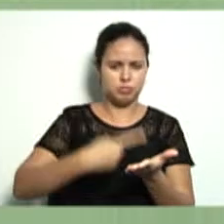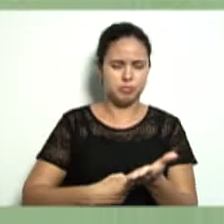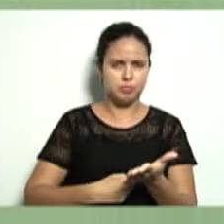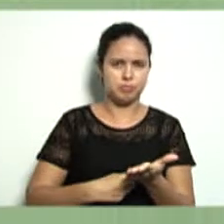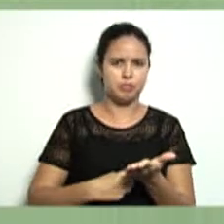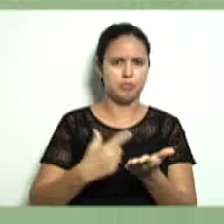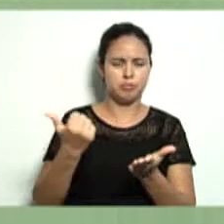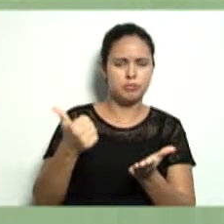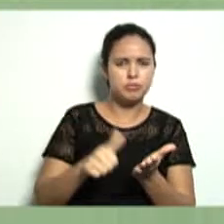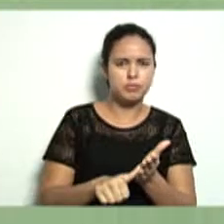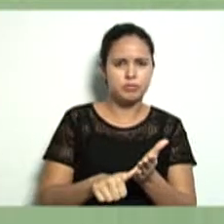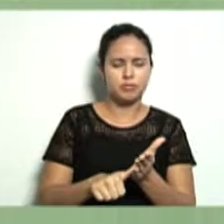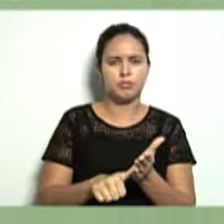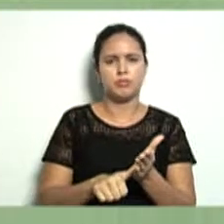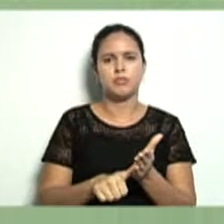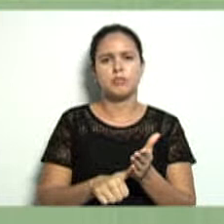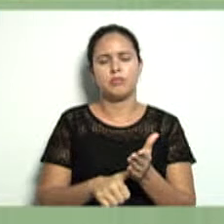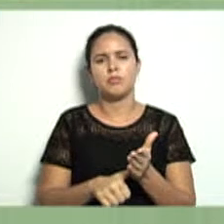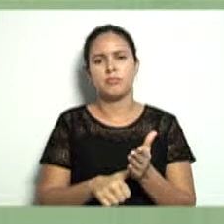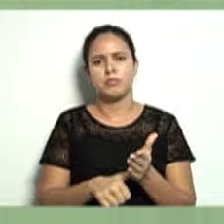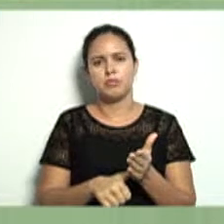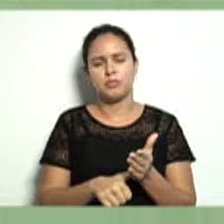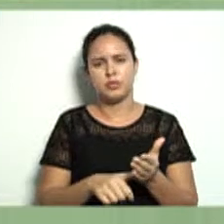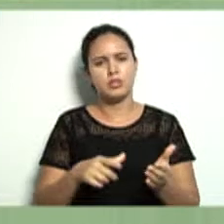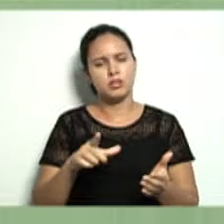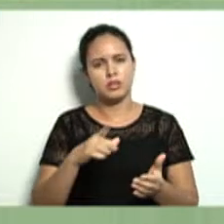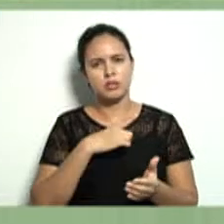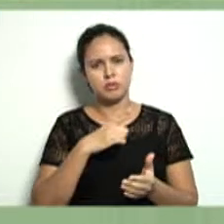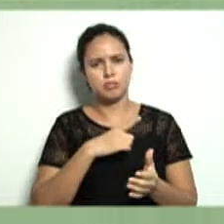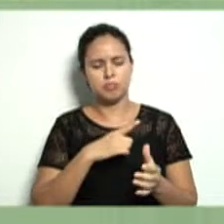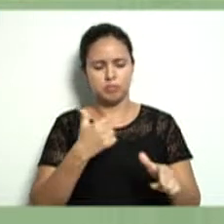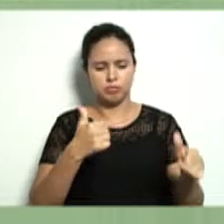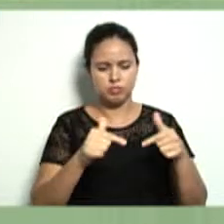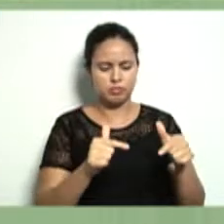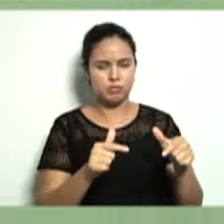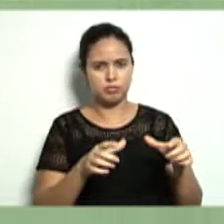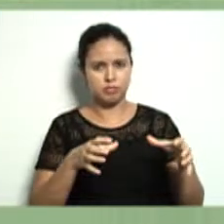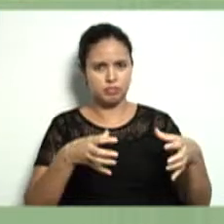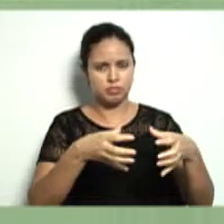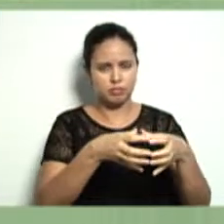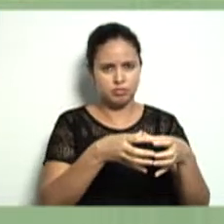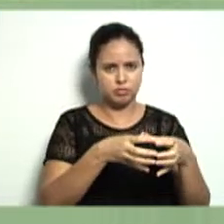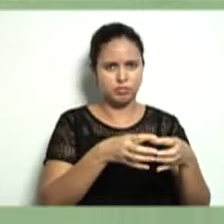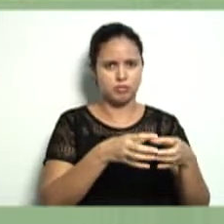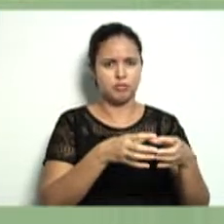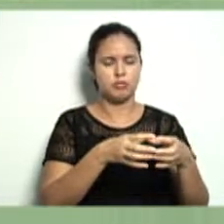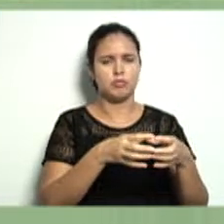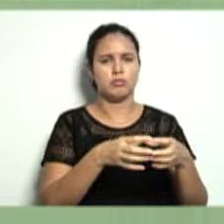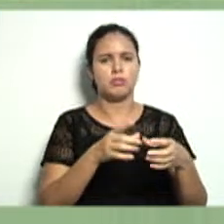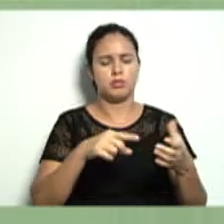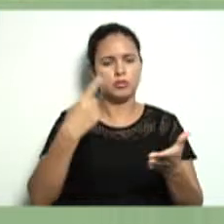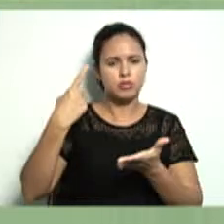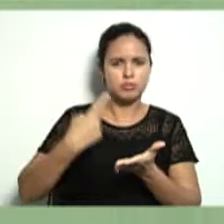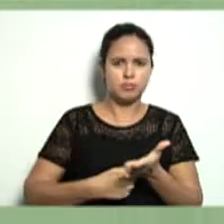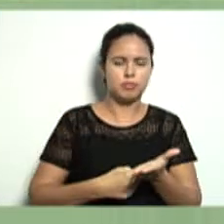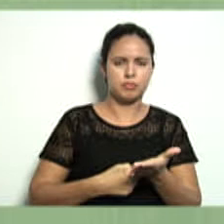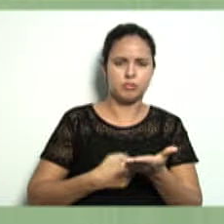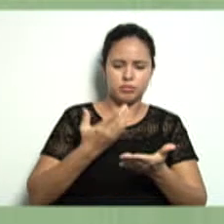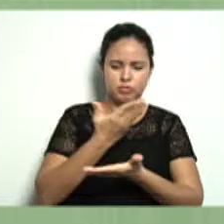comprometimento, que é uma das vantagens de se trabalhar em equipe, que há um comprometimento quando o trabalho